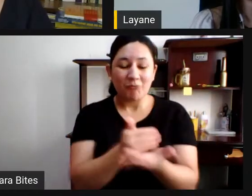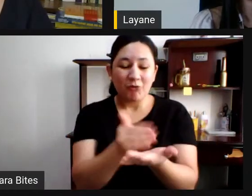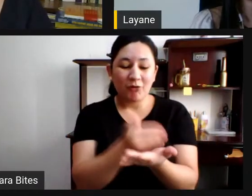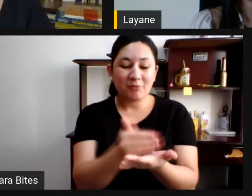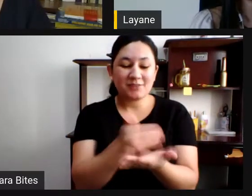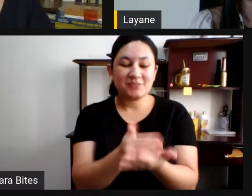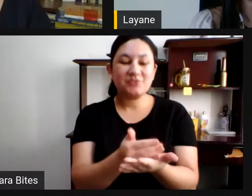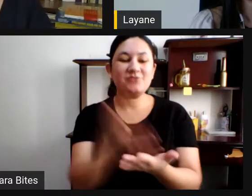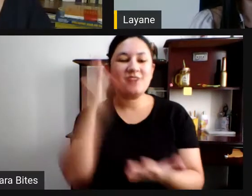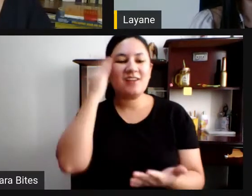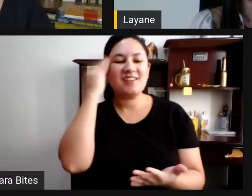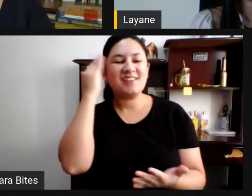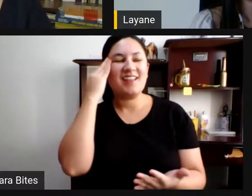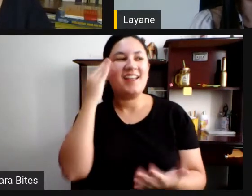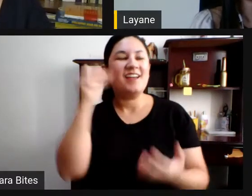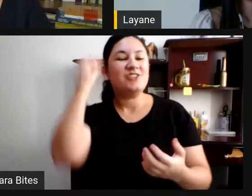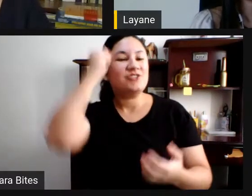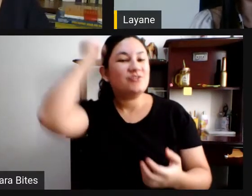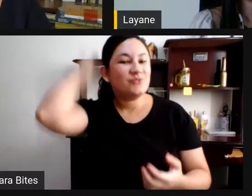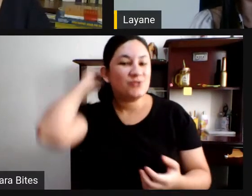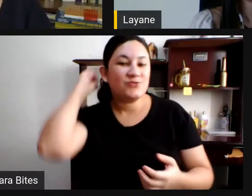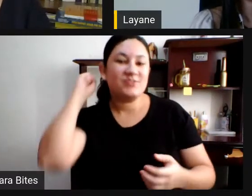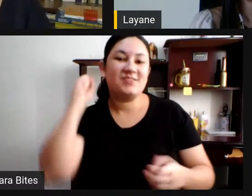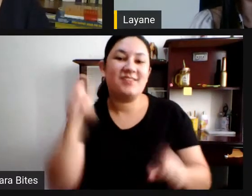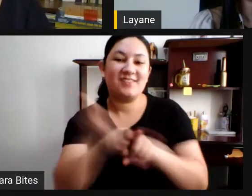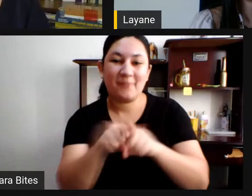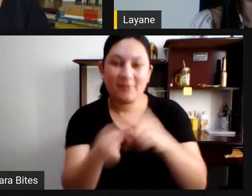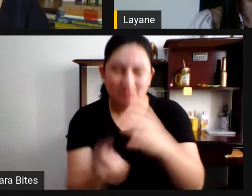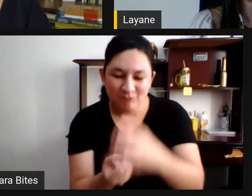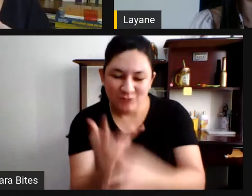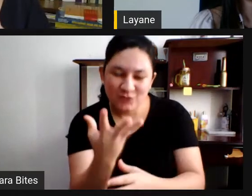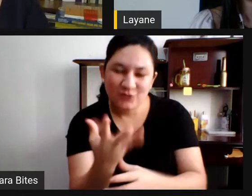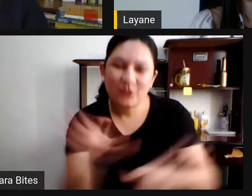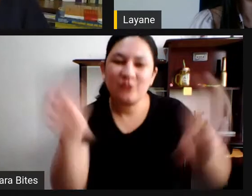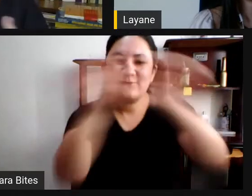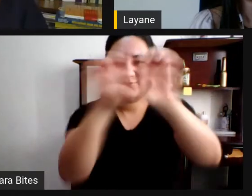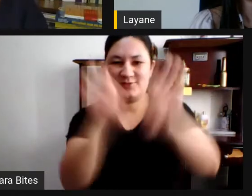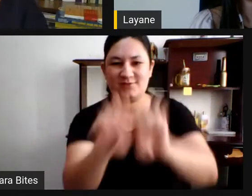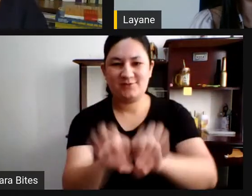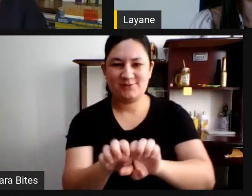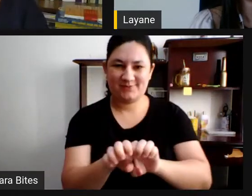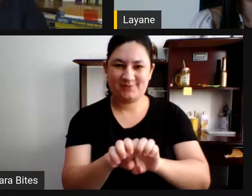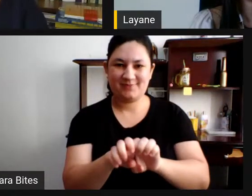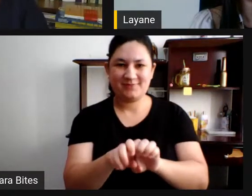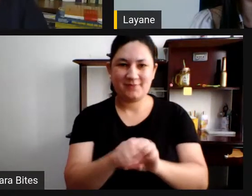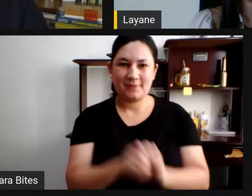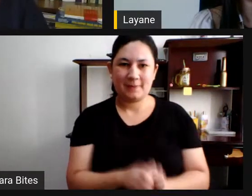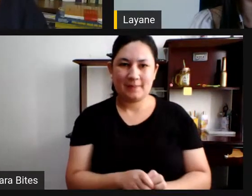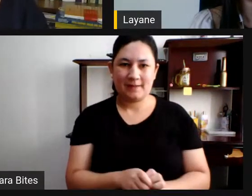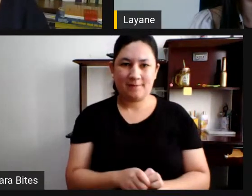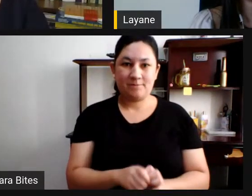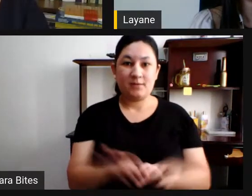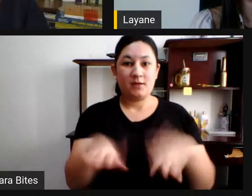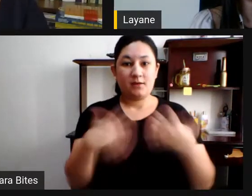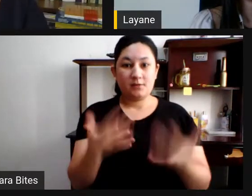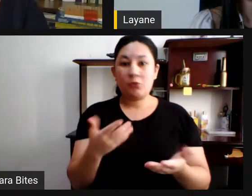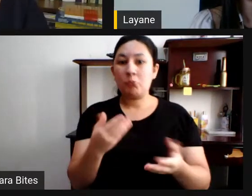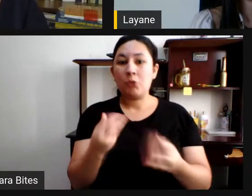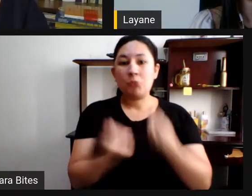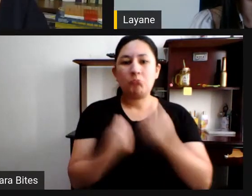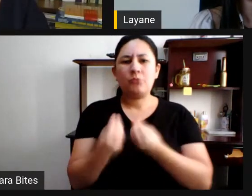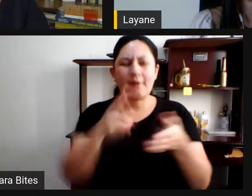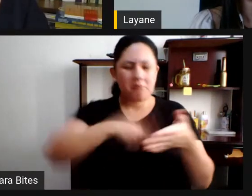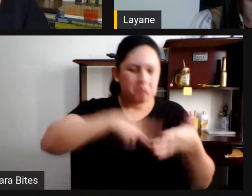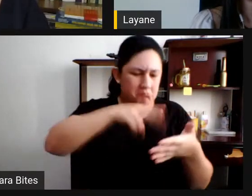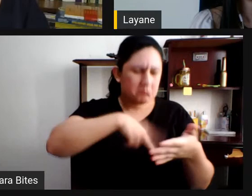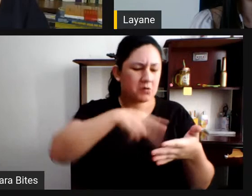Saucir era fundador também do estruturalismo e a noção de estrutura na maneira como ela foi sendo lida a partir do curso de linguística